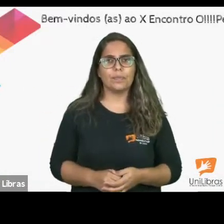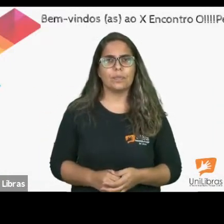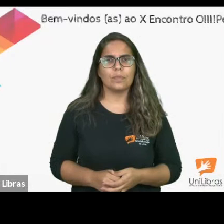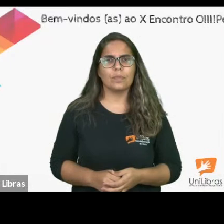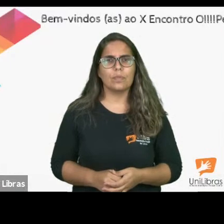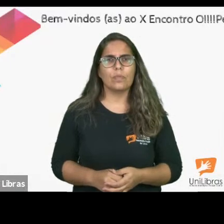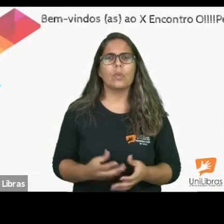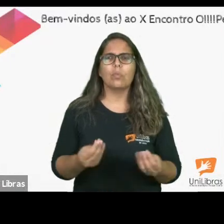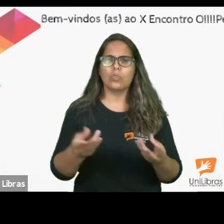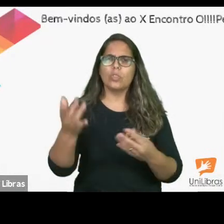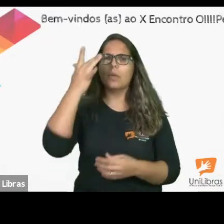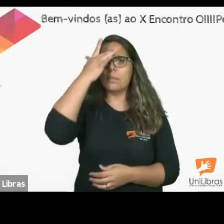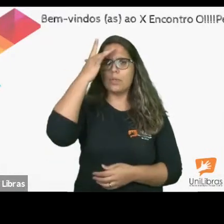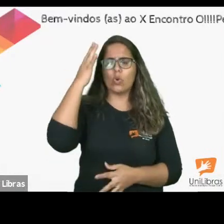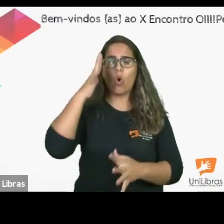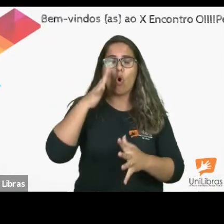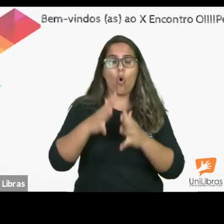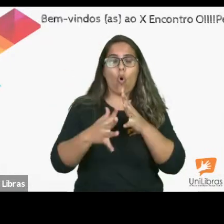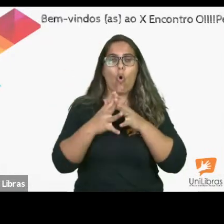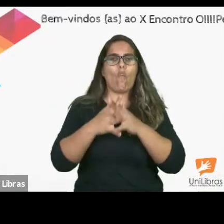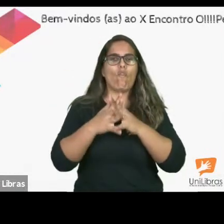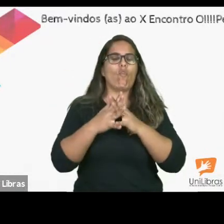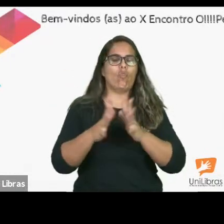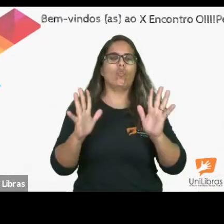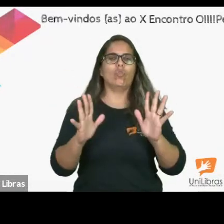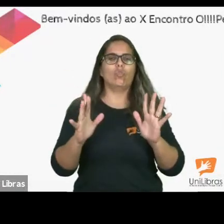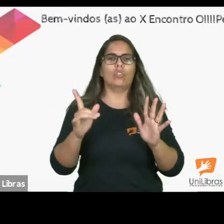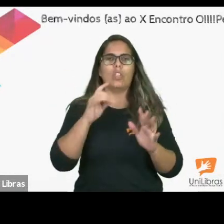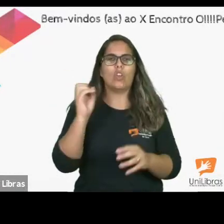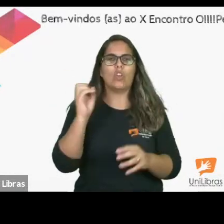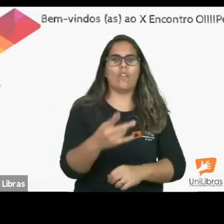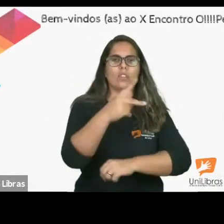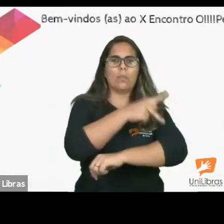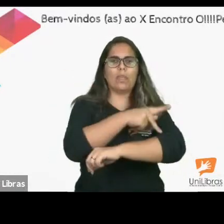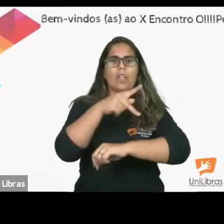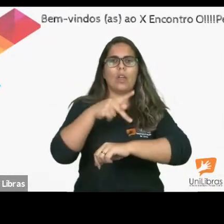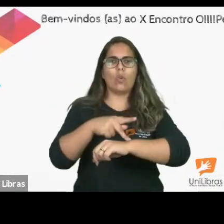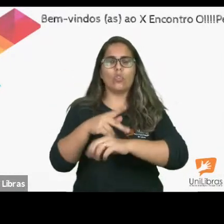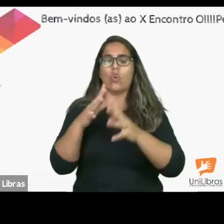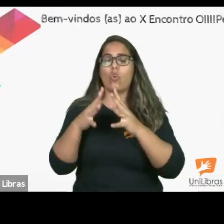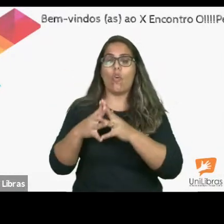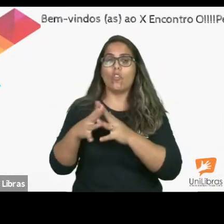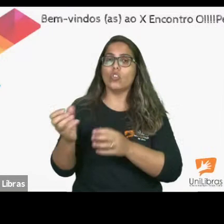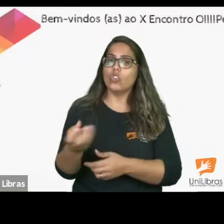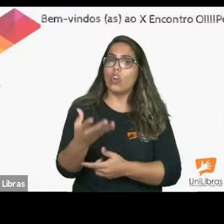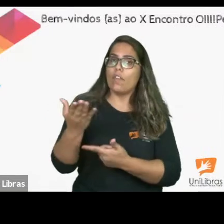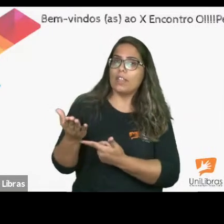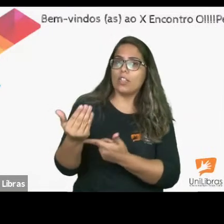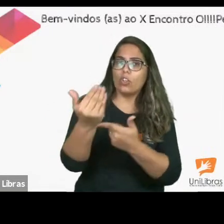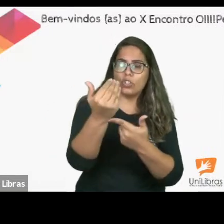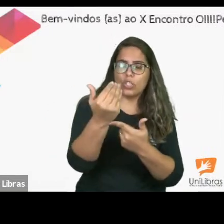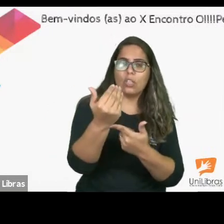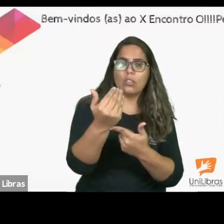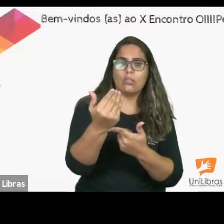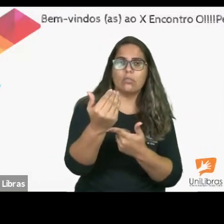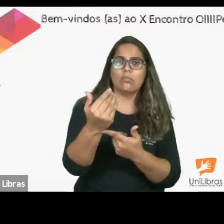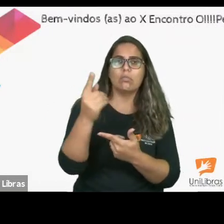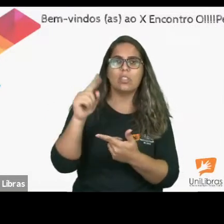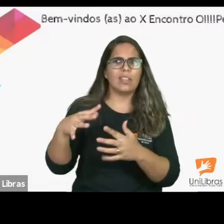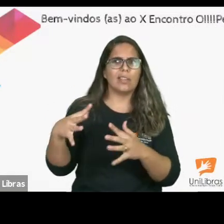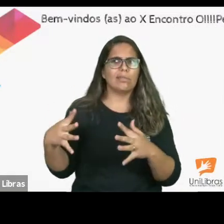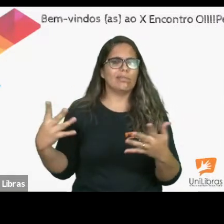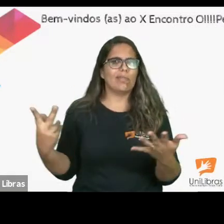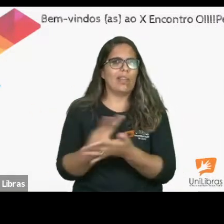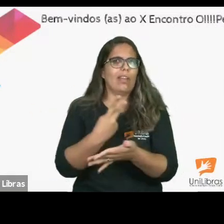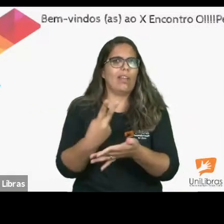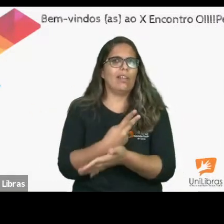Muitas pessoas confundem a questão da inovação pedagógica com as novas tecnologias, e que é um equívoco